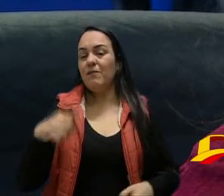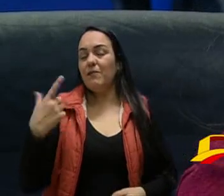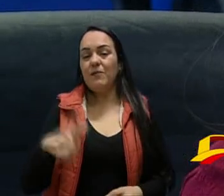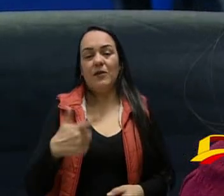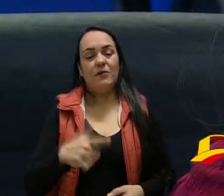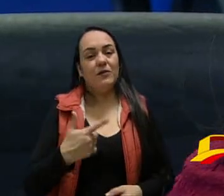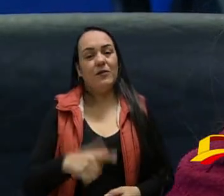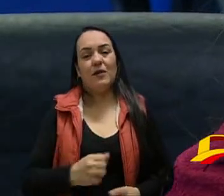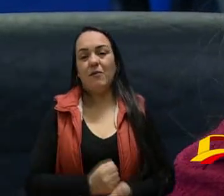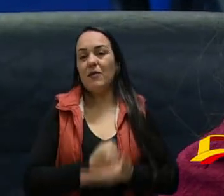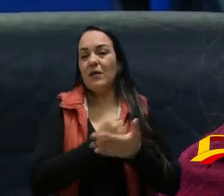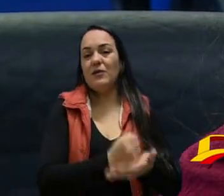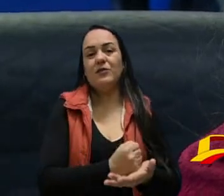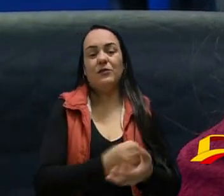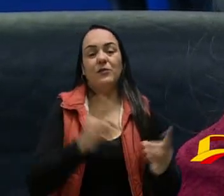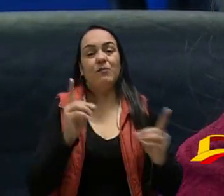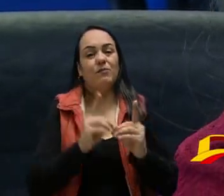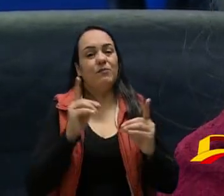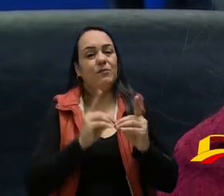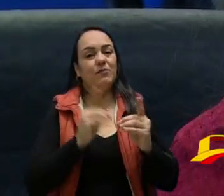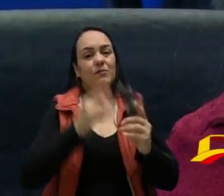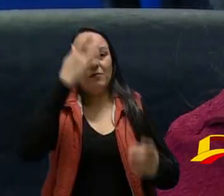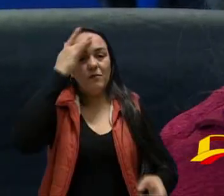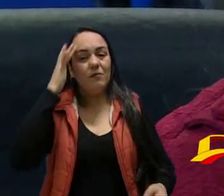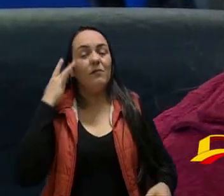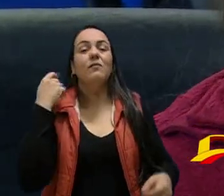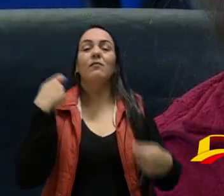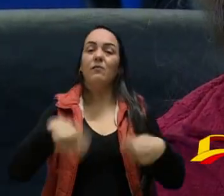não vou ter disponível no momento para atendê-la